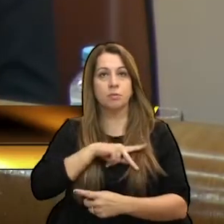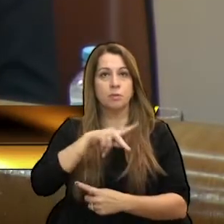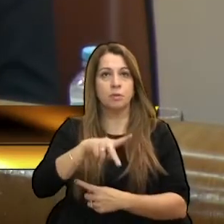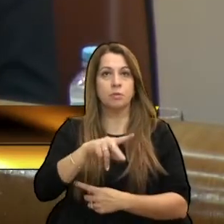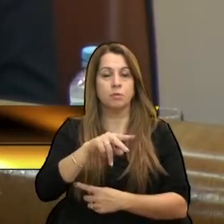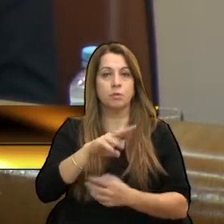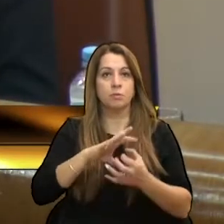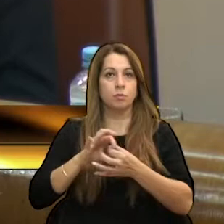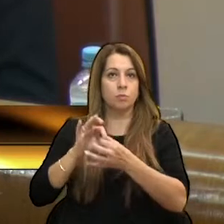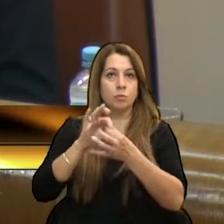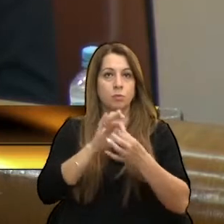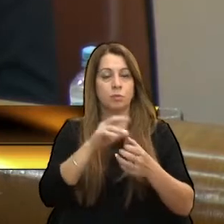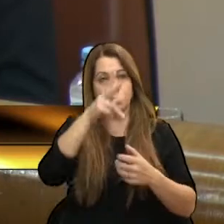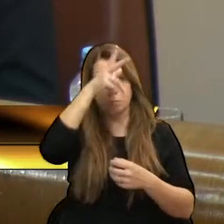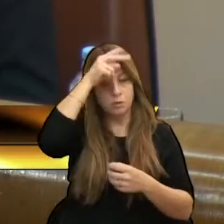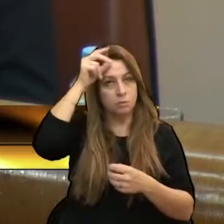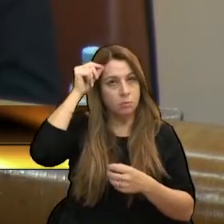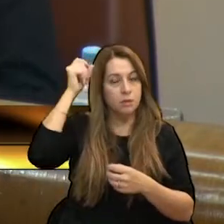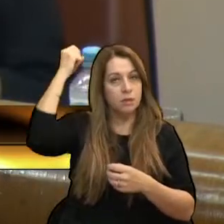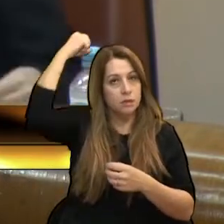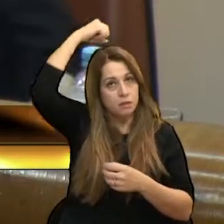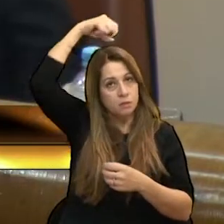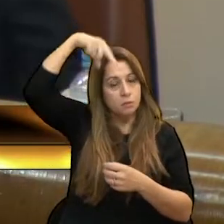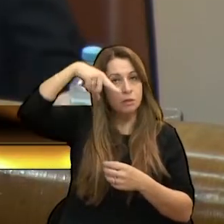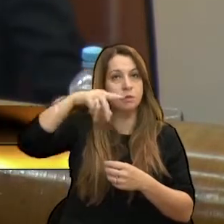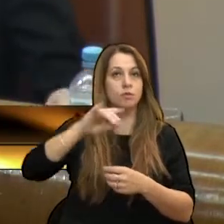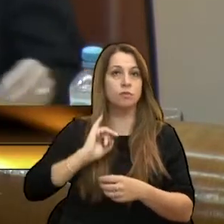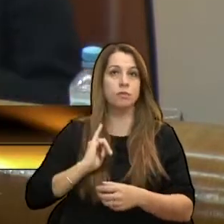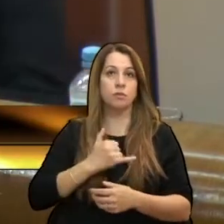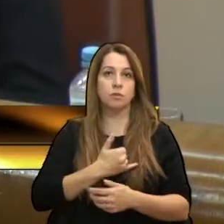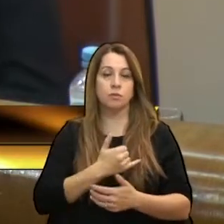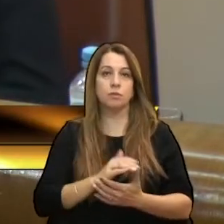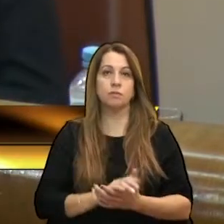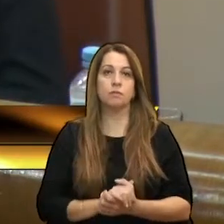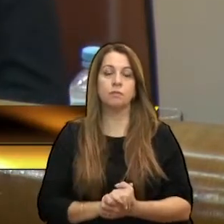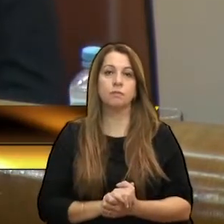da União Municipal Espírita de Vacaria.